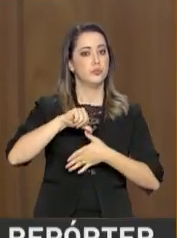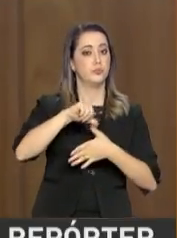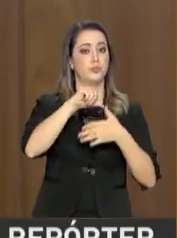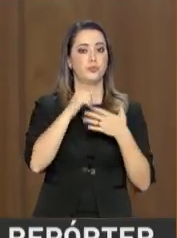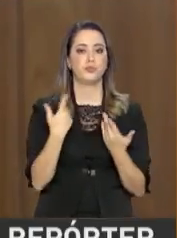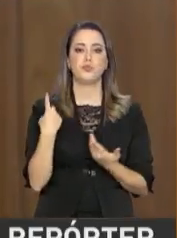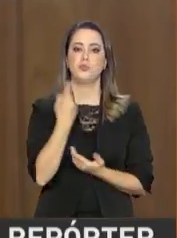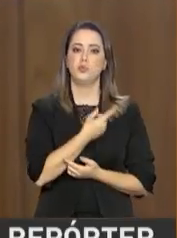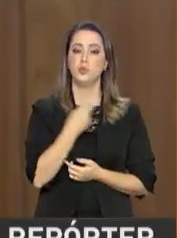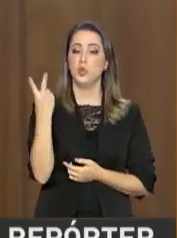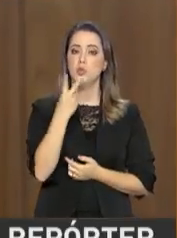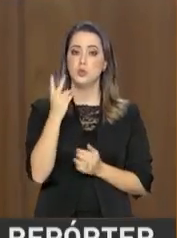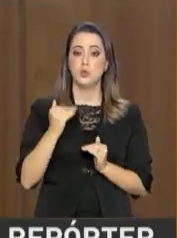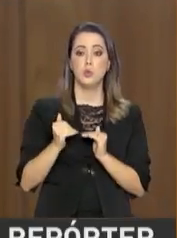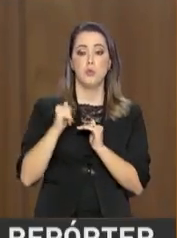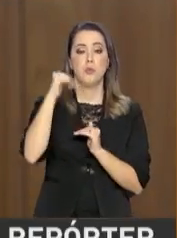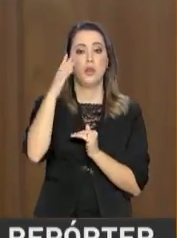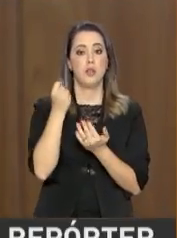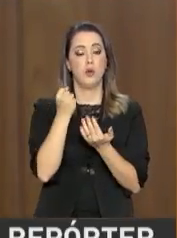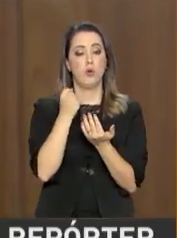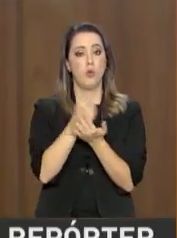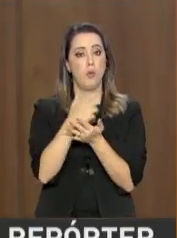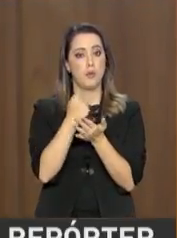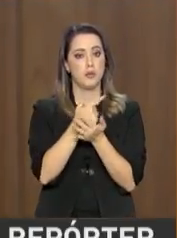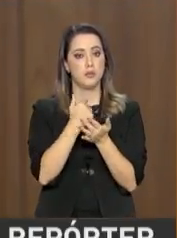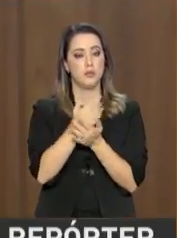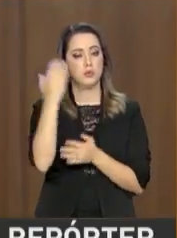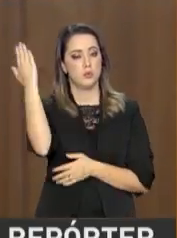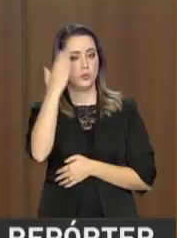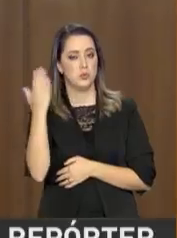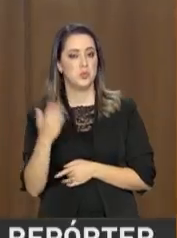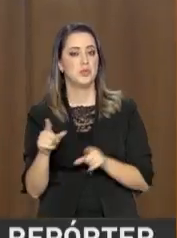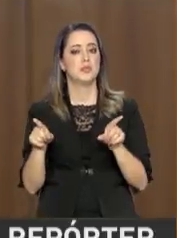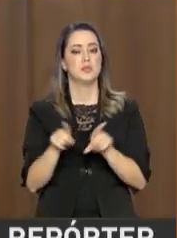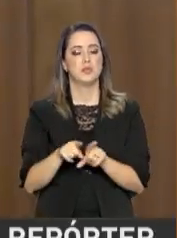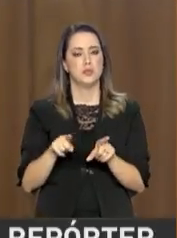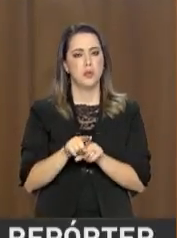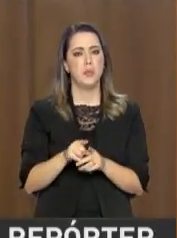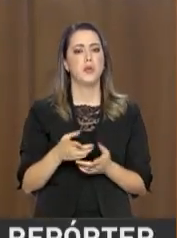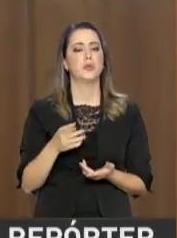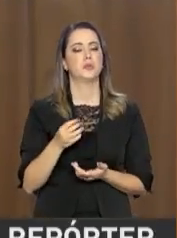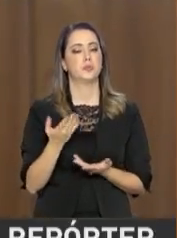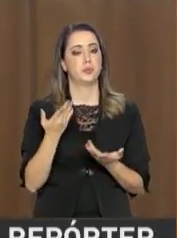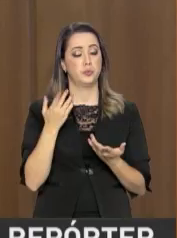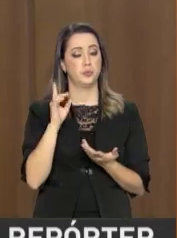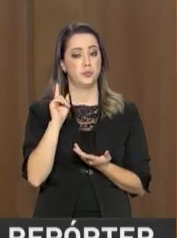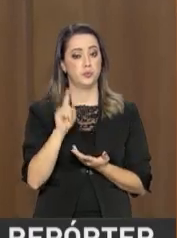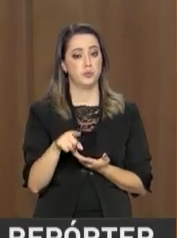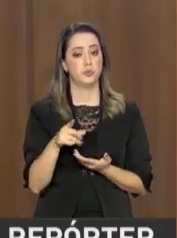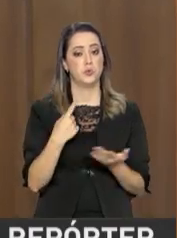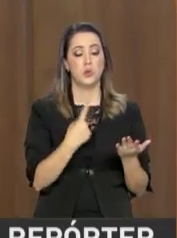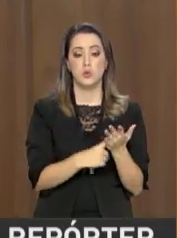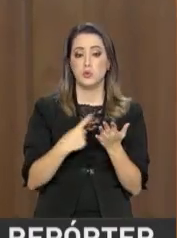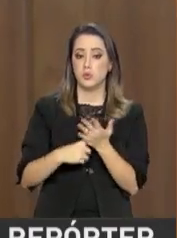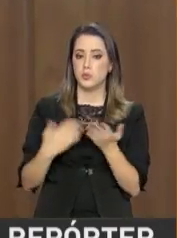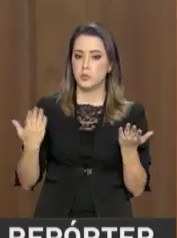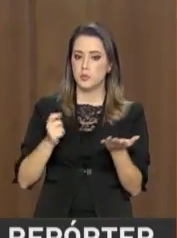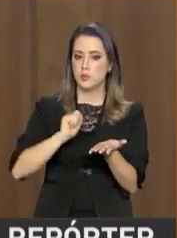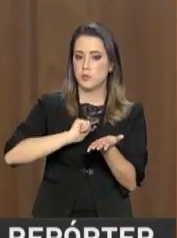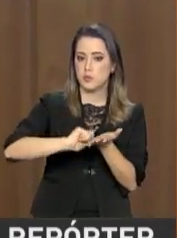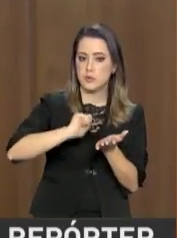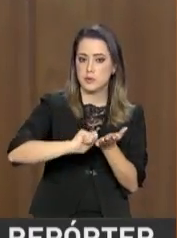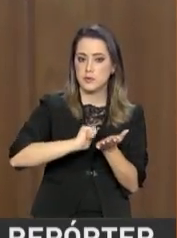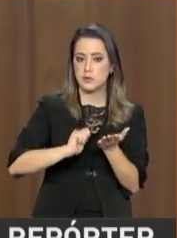nosso segundo maior é parceiro é também no plano regional os acordos hoje assinados